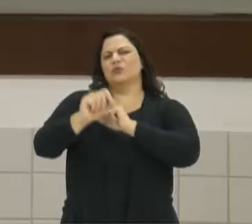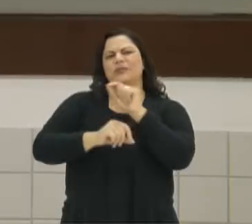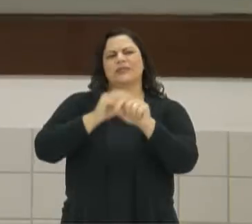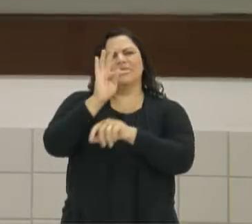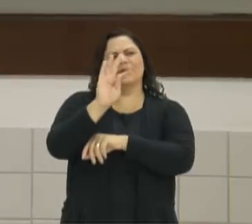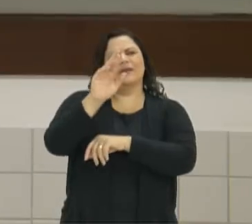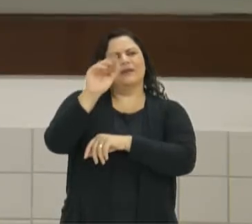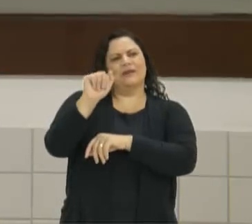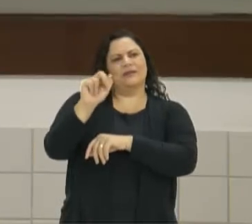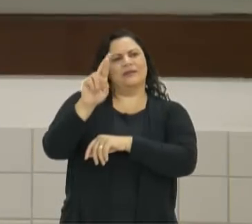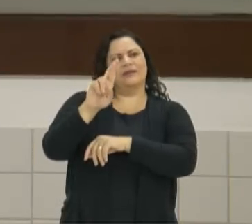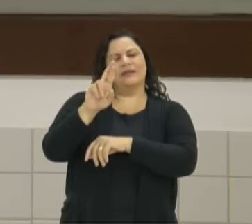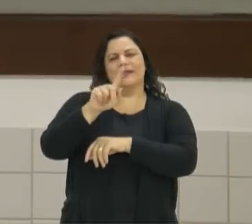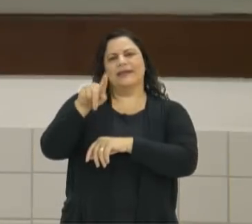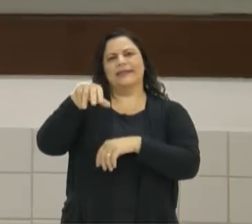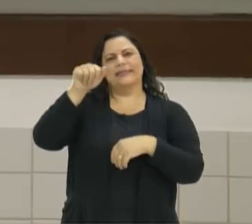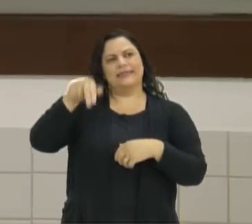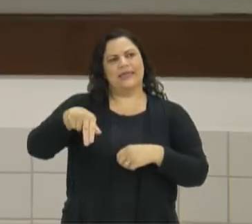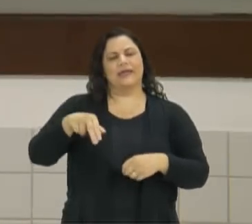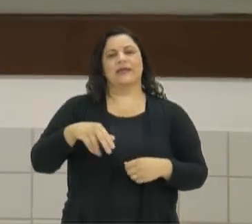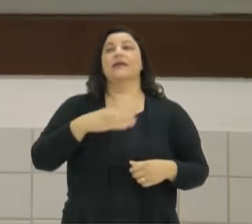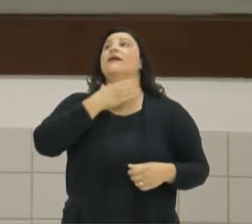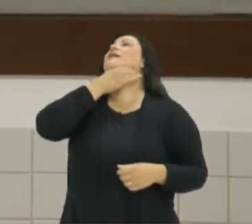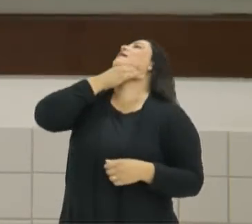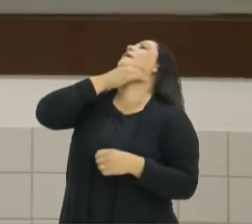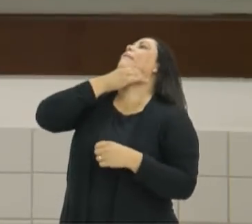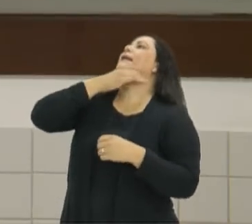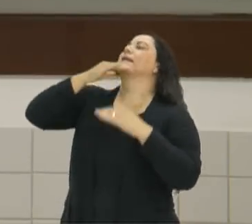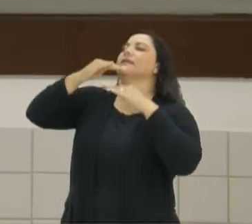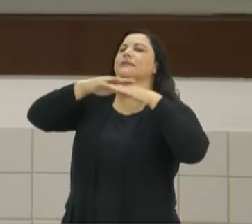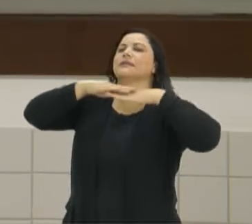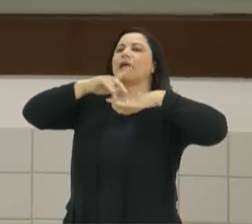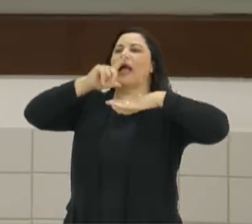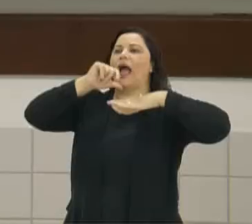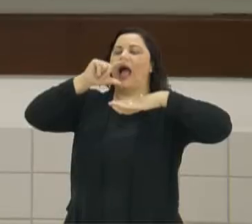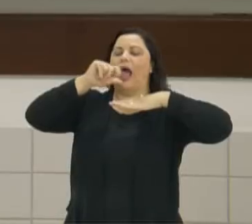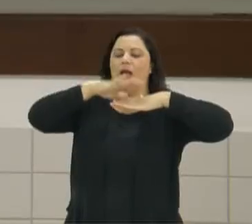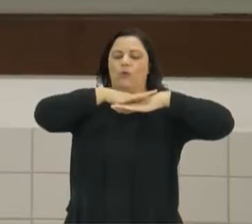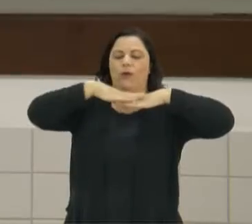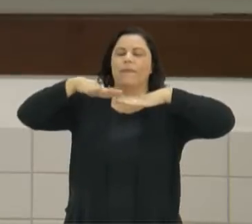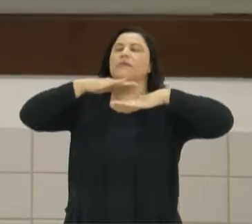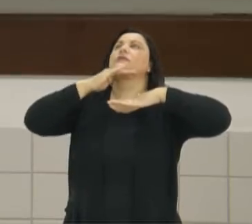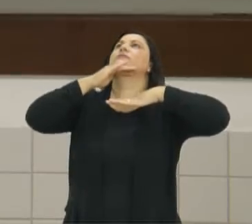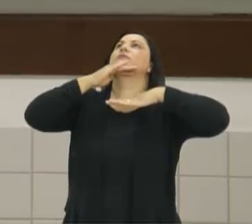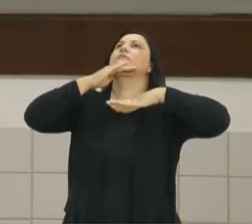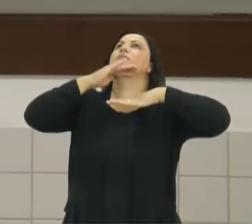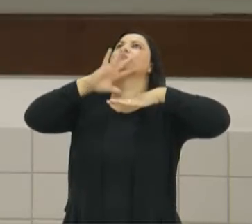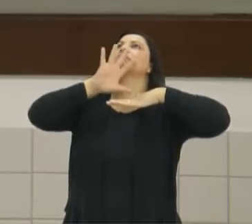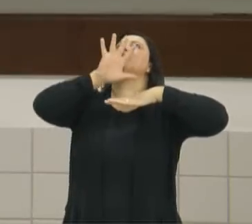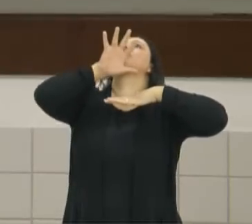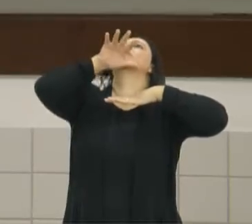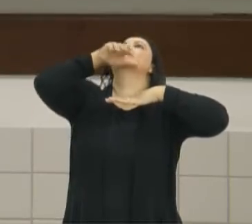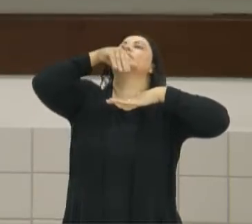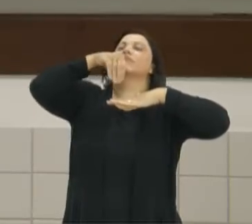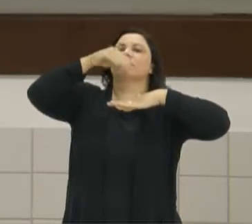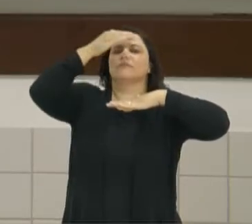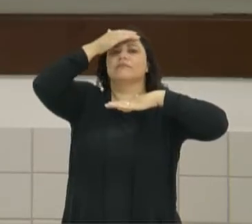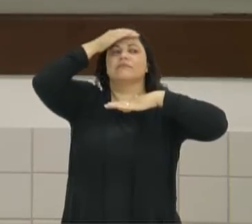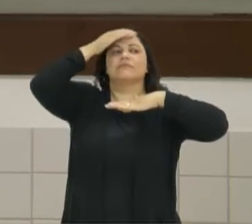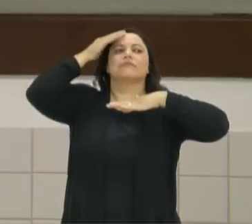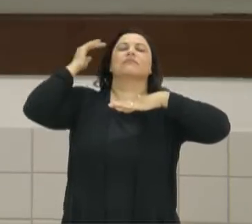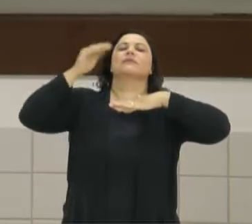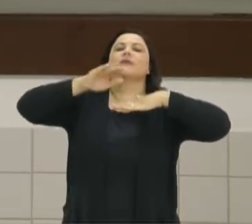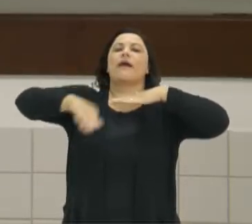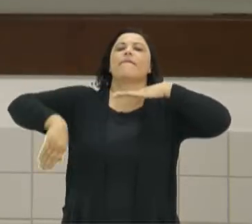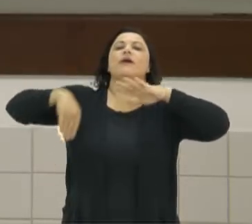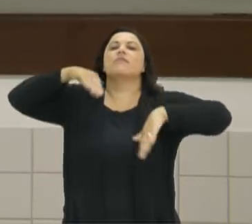Tarzan? É um crawl com a cabeça para fora d'água. Então, você levanta o rosto, tira a cabeça, deixa a cabeça para fora